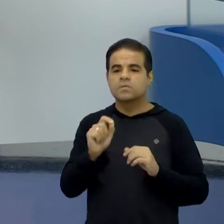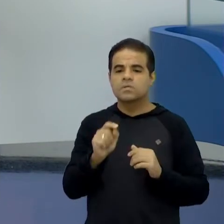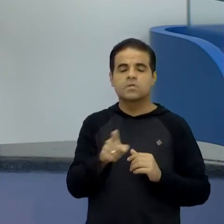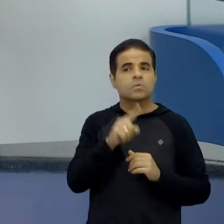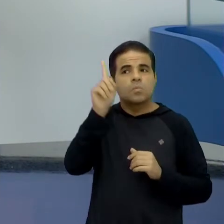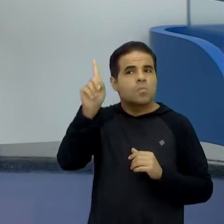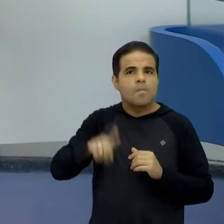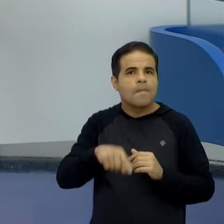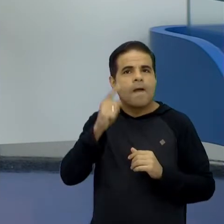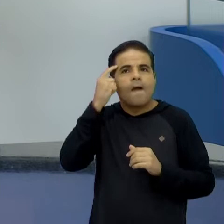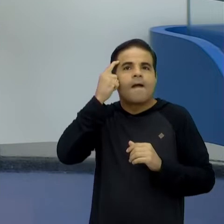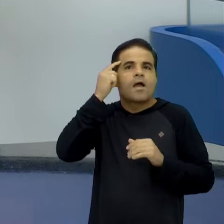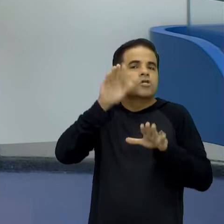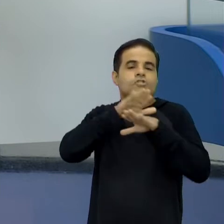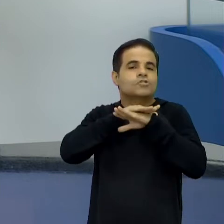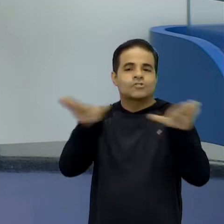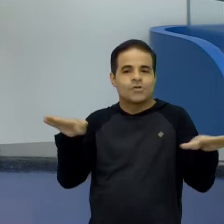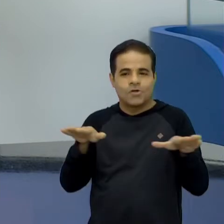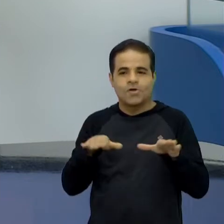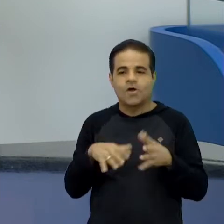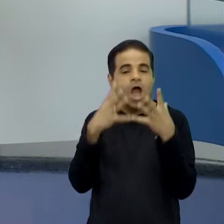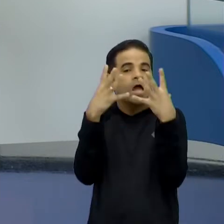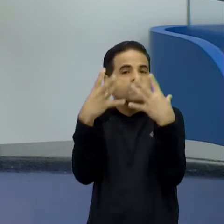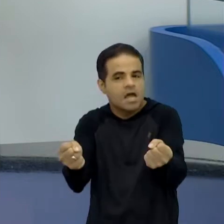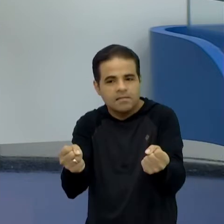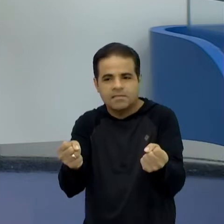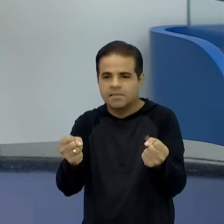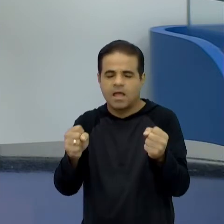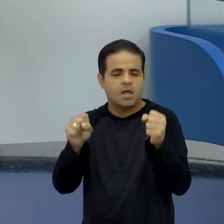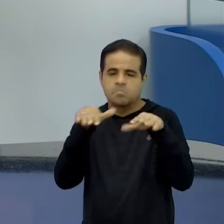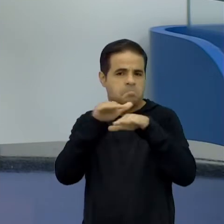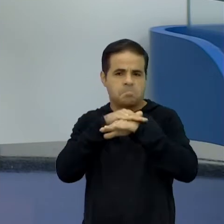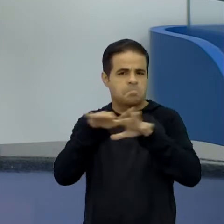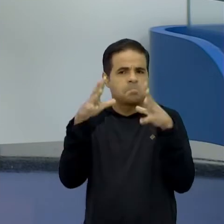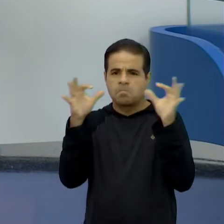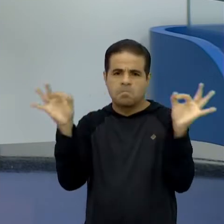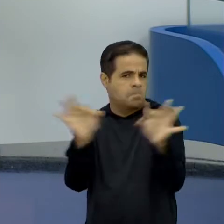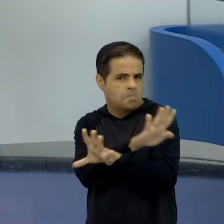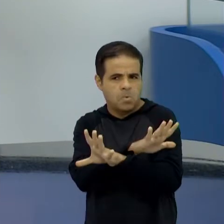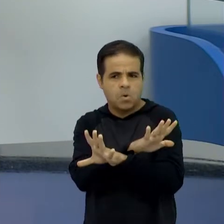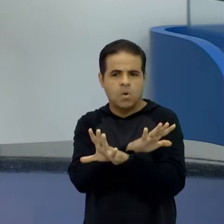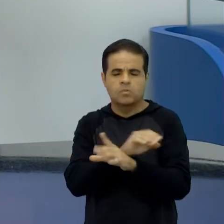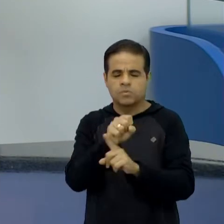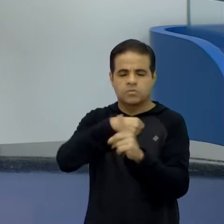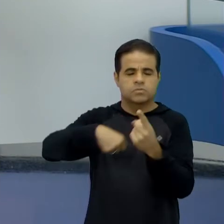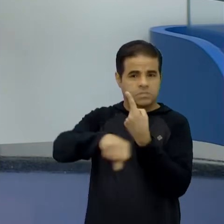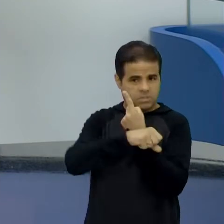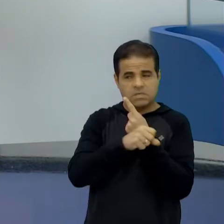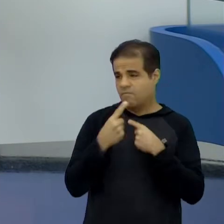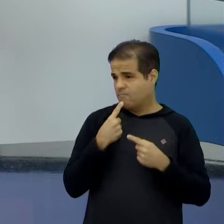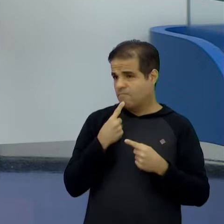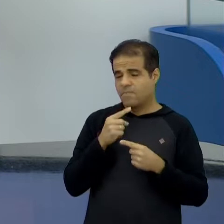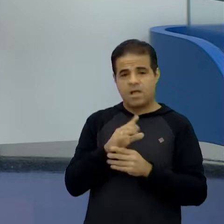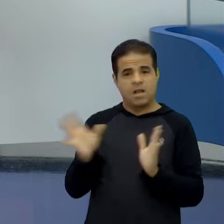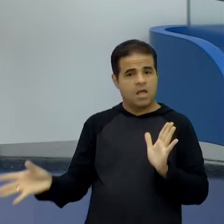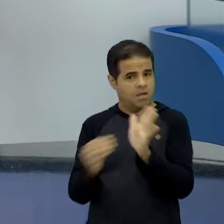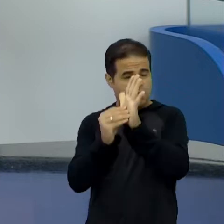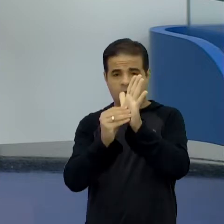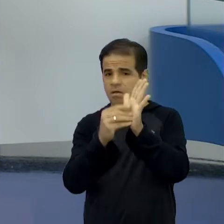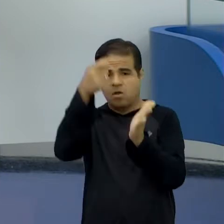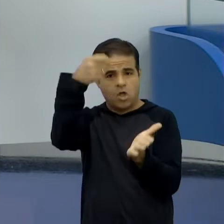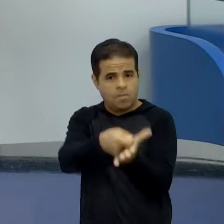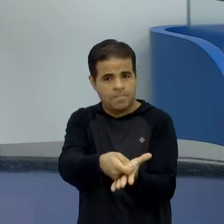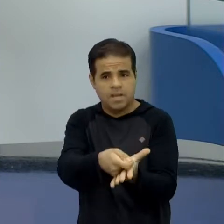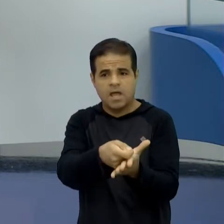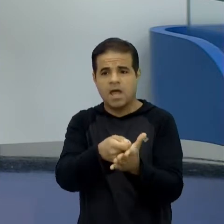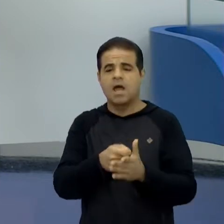não é só aceitar aquilo que a sociedade no geral te coloca como opção.